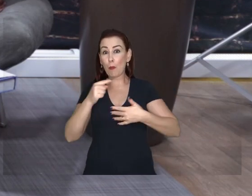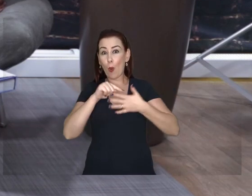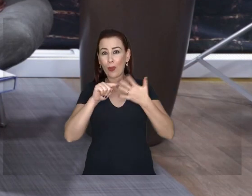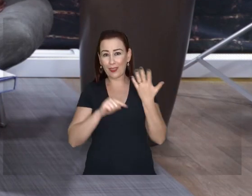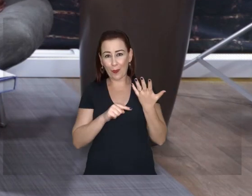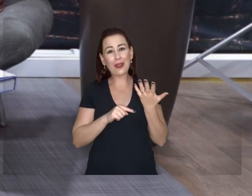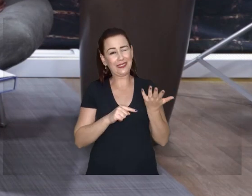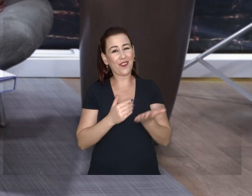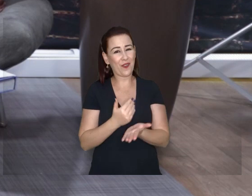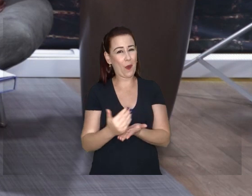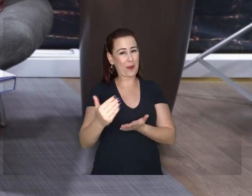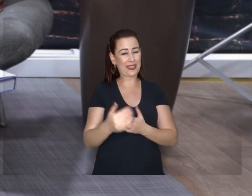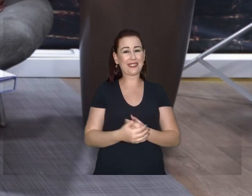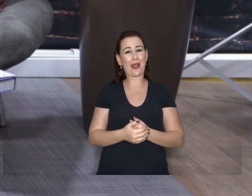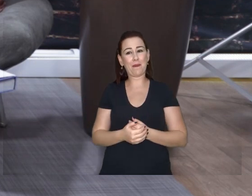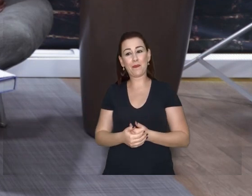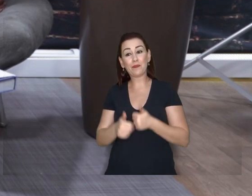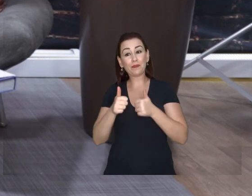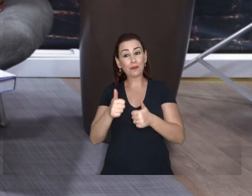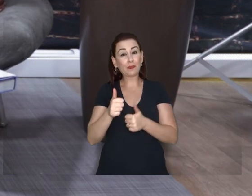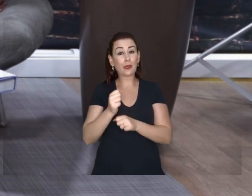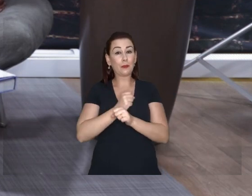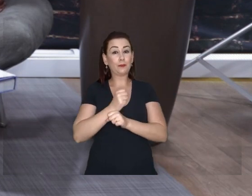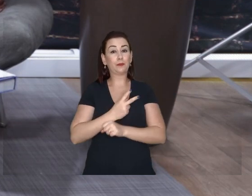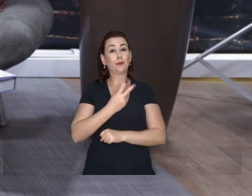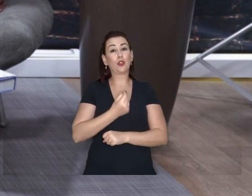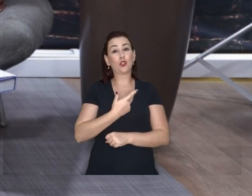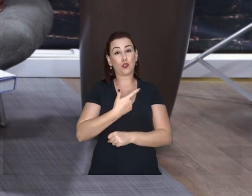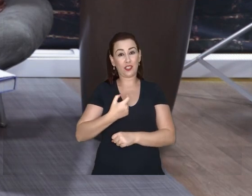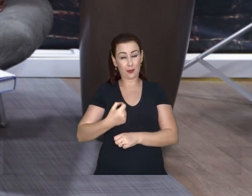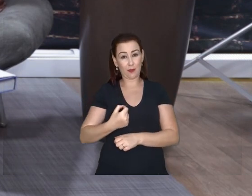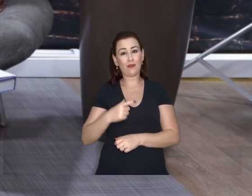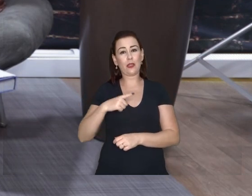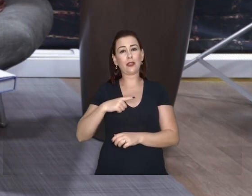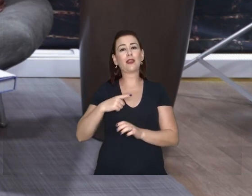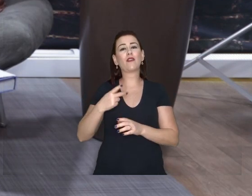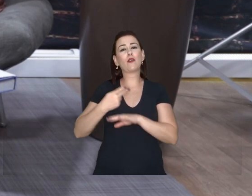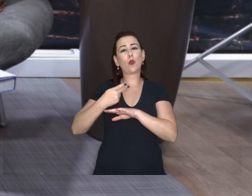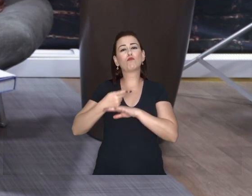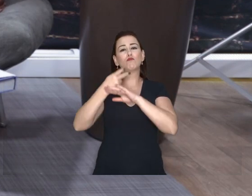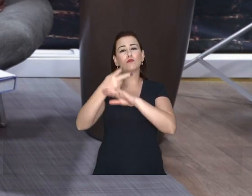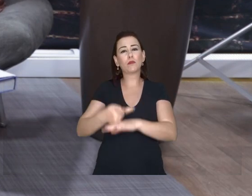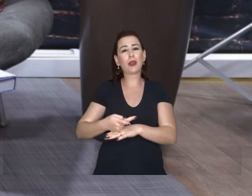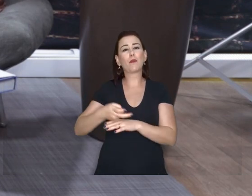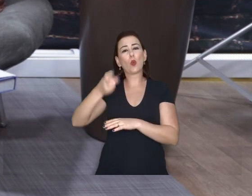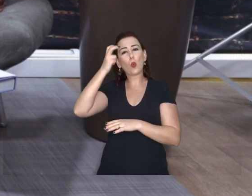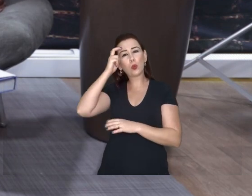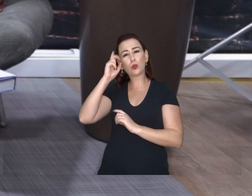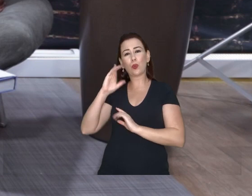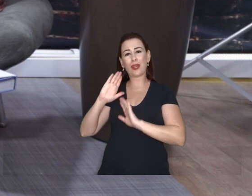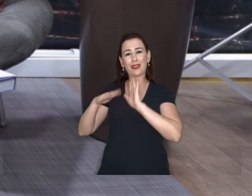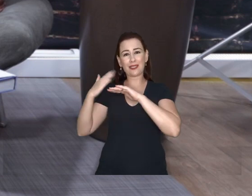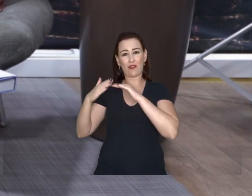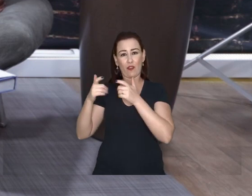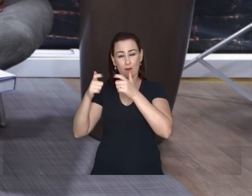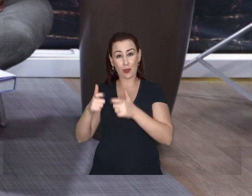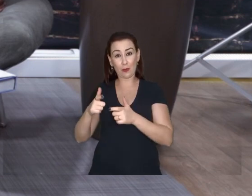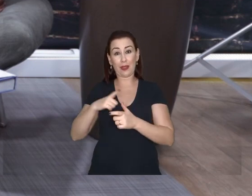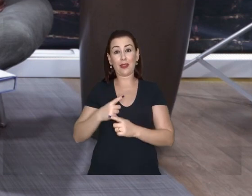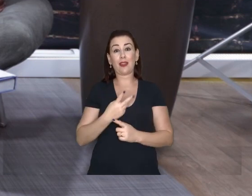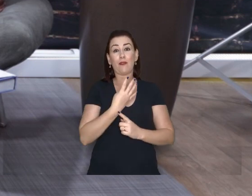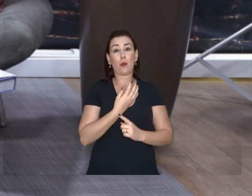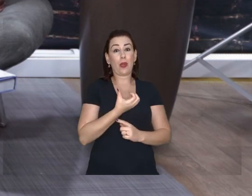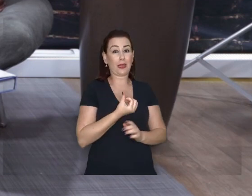coisa, vamos começar, né? Vamos começar. Olha, em 2020, o Prêmio Cultura e Desenvolvimento Local de Feira de Santana contemplou